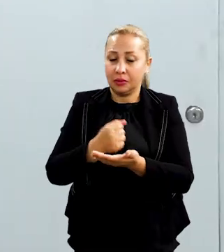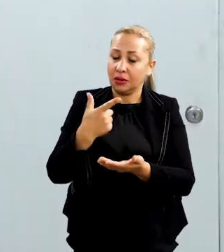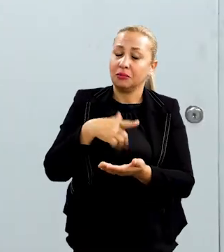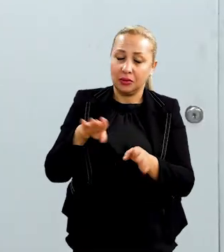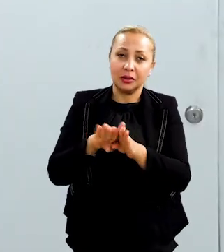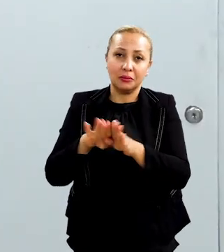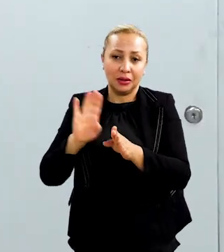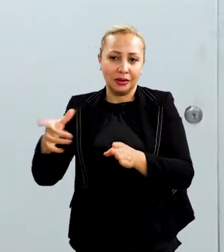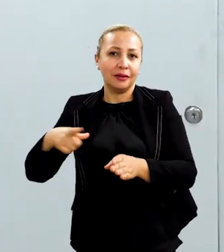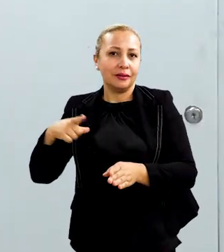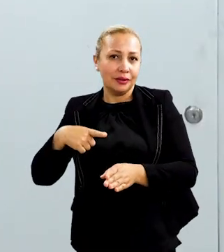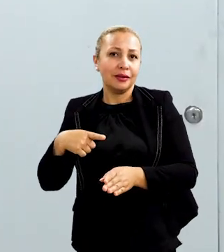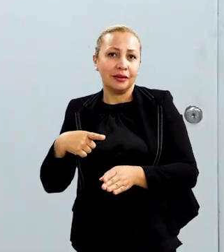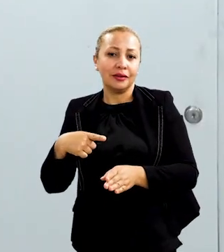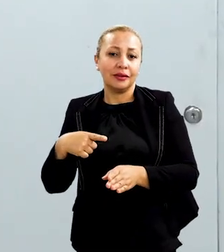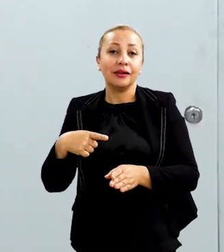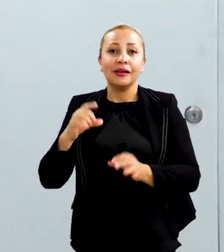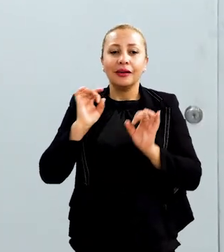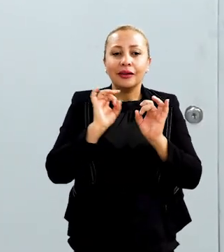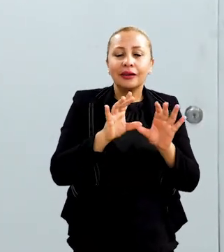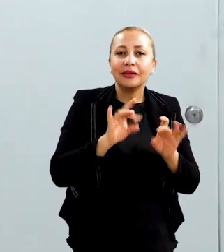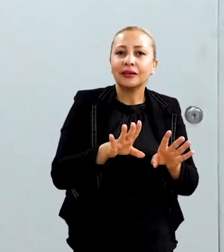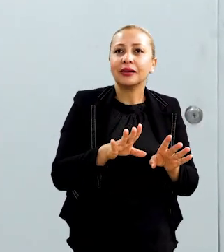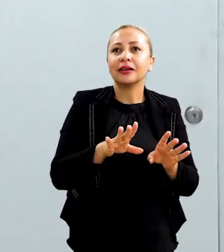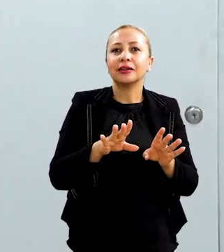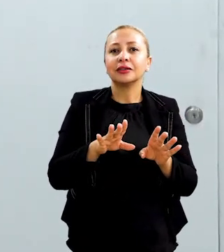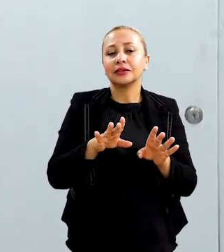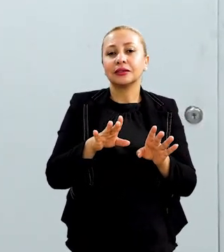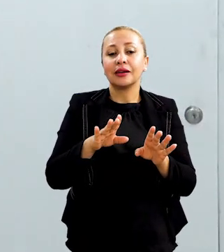medicamentos que existem, novos medicamentos que permitam que